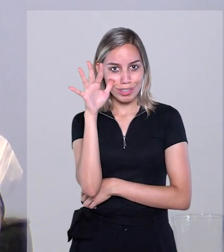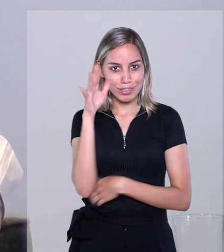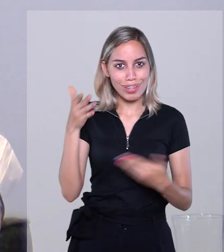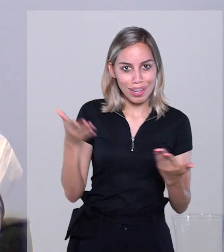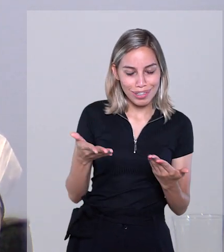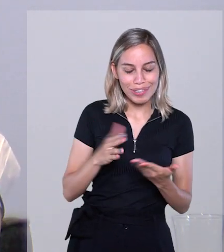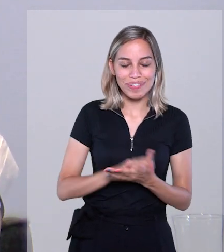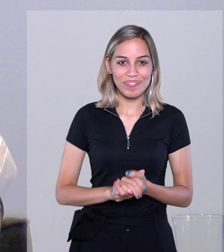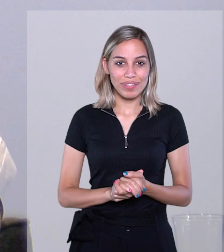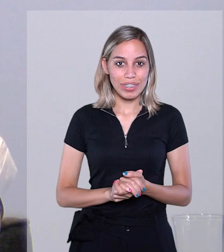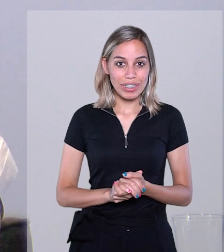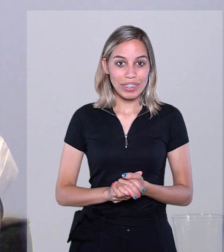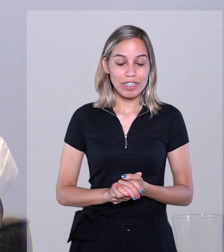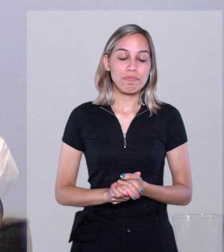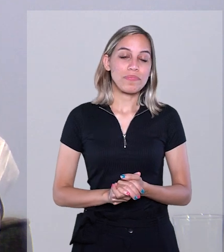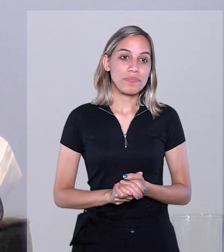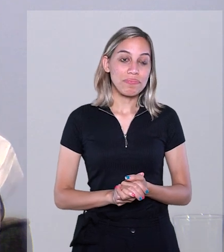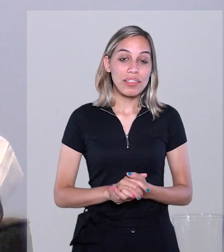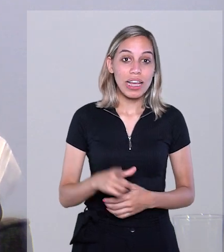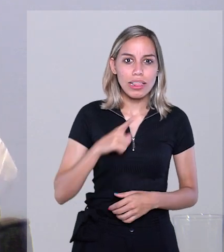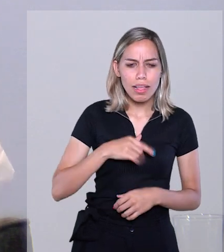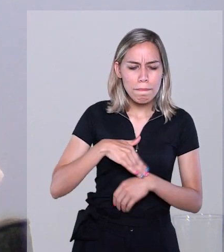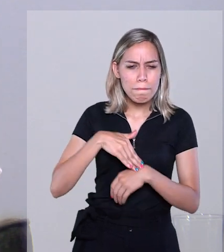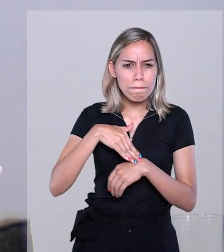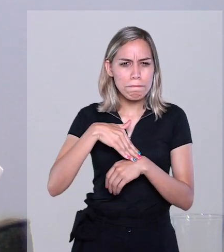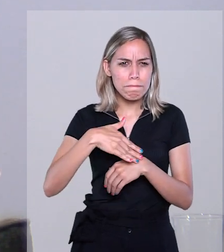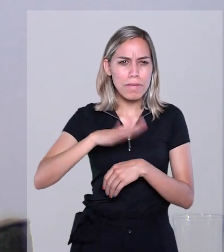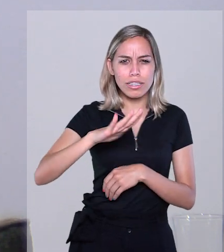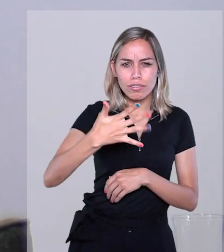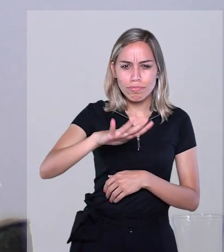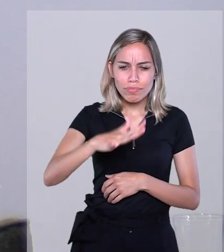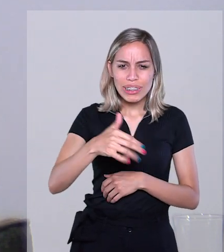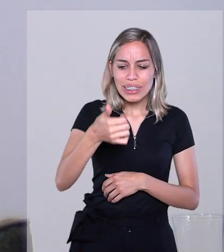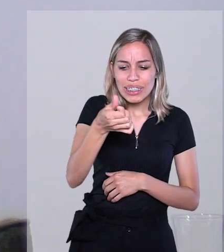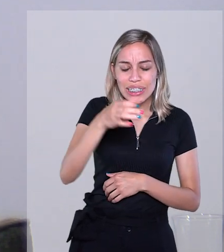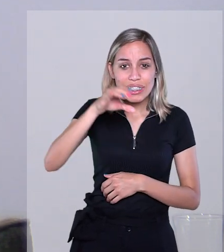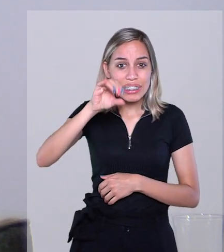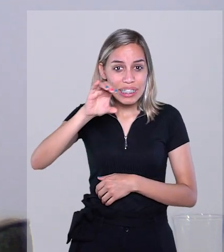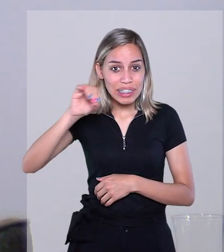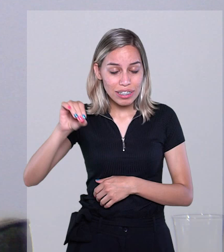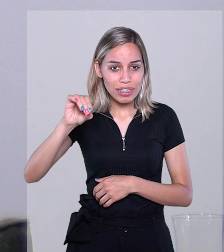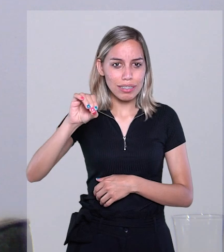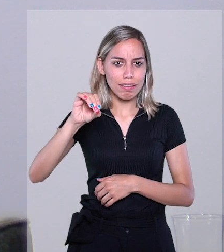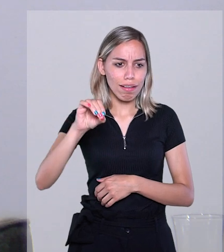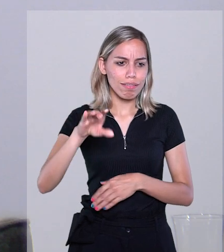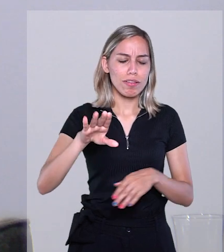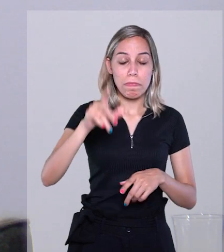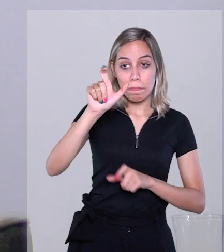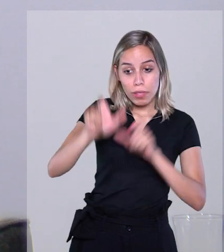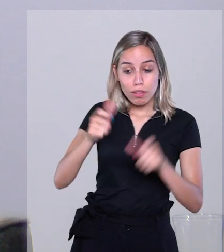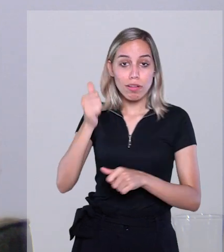assistindo vai estar depositado, tem mais de 600 programas com escritores e